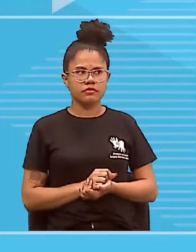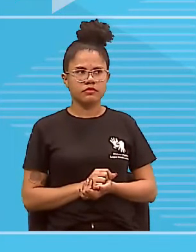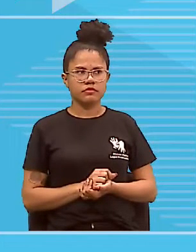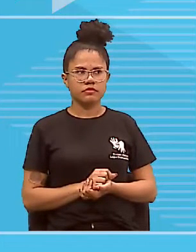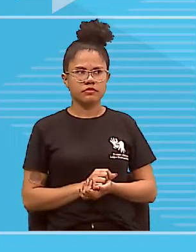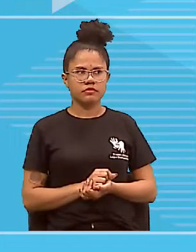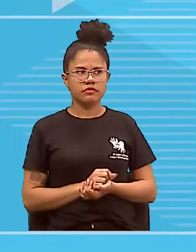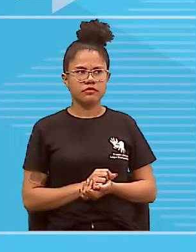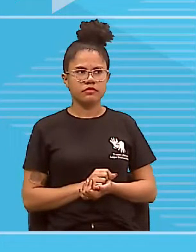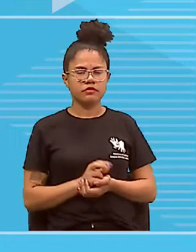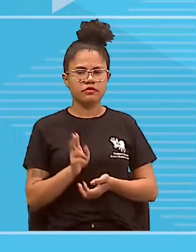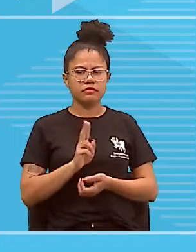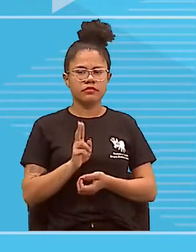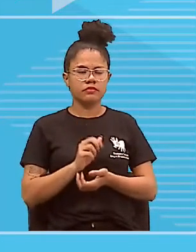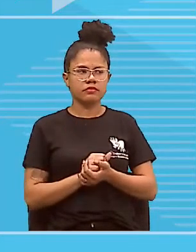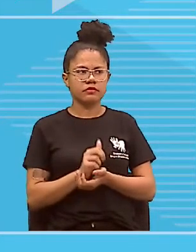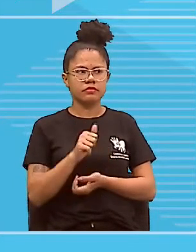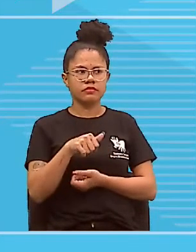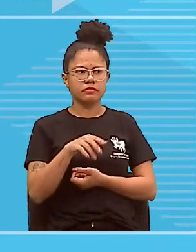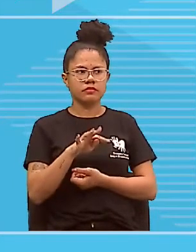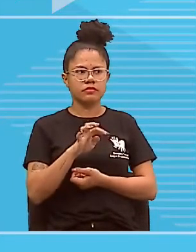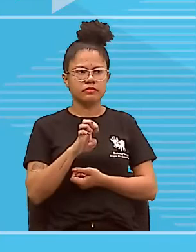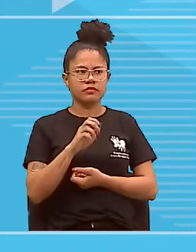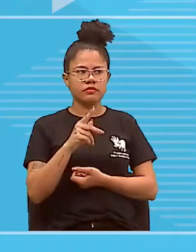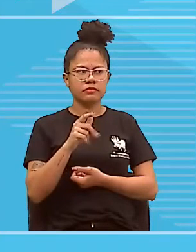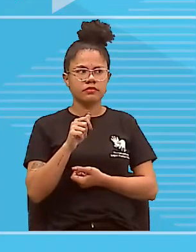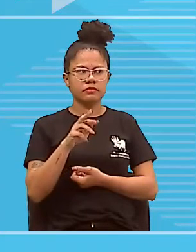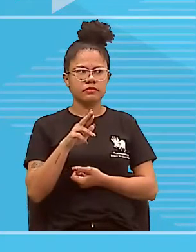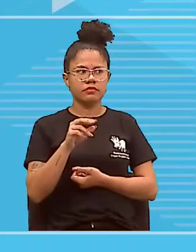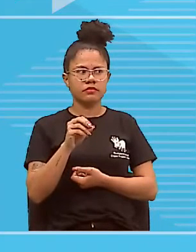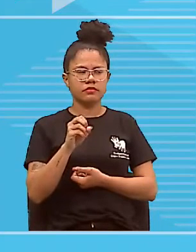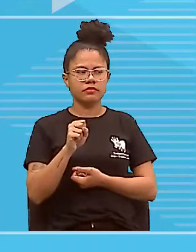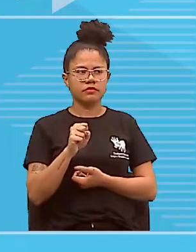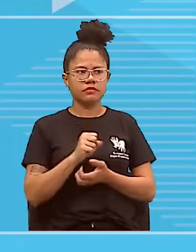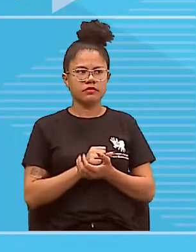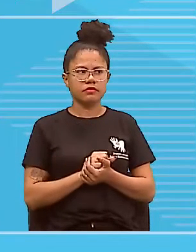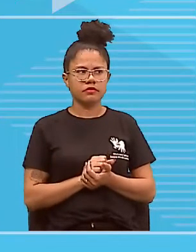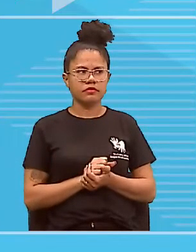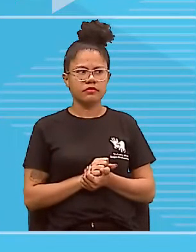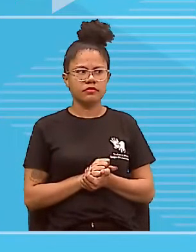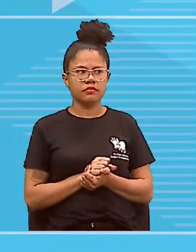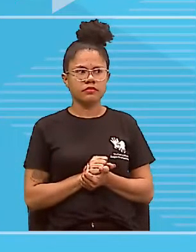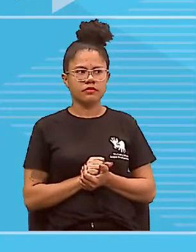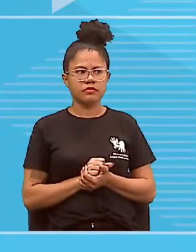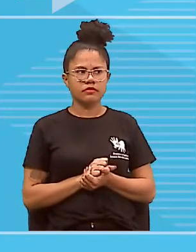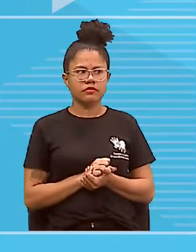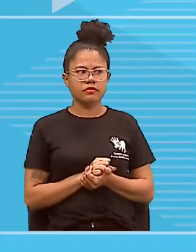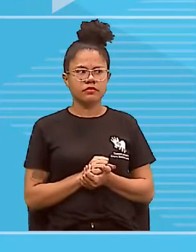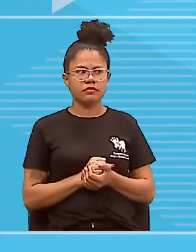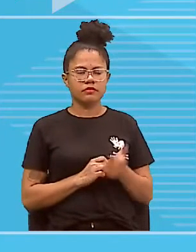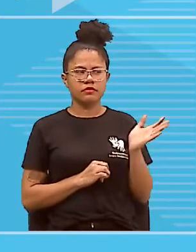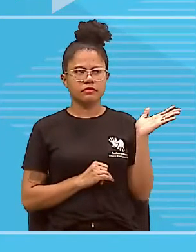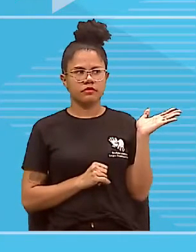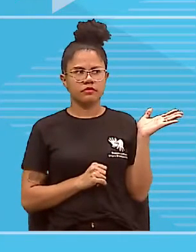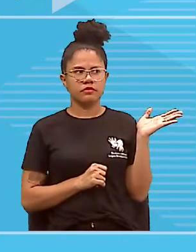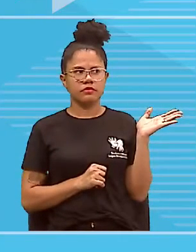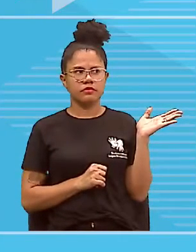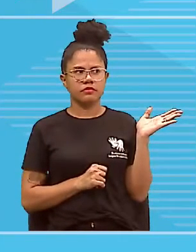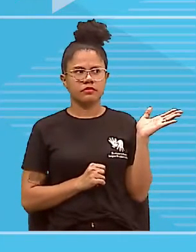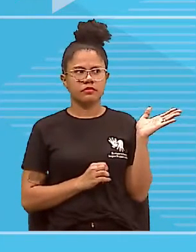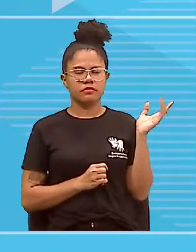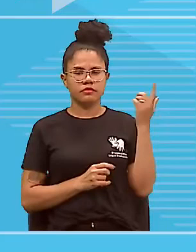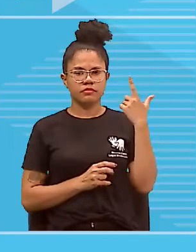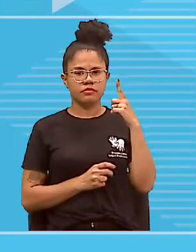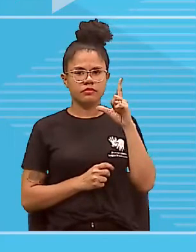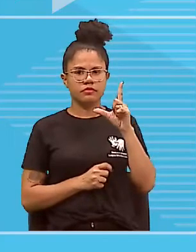onde um deles tem um furo Central nesse nesse arranjo eu consegui